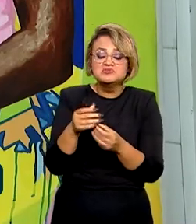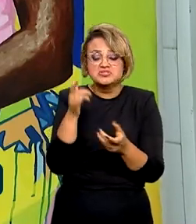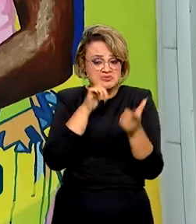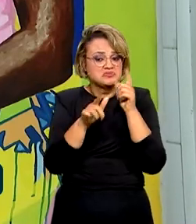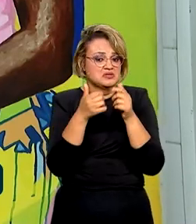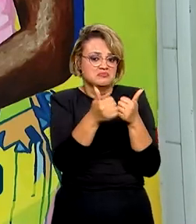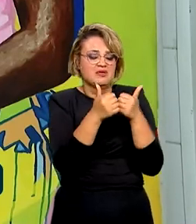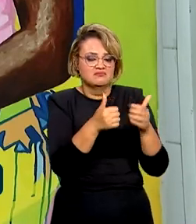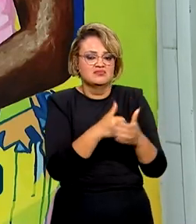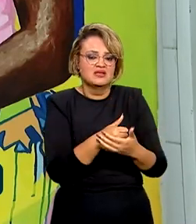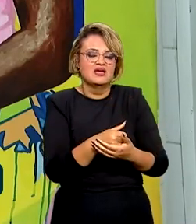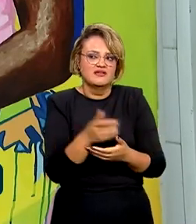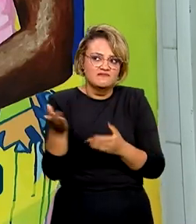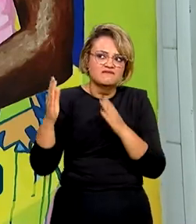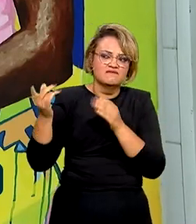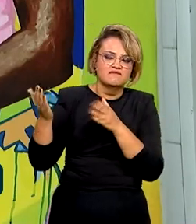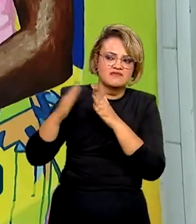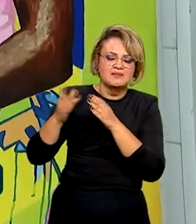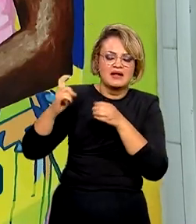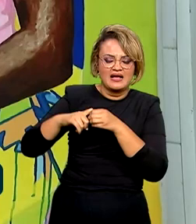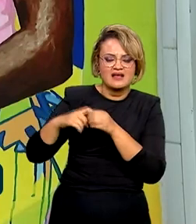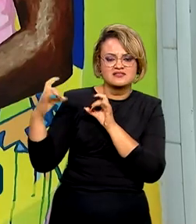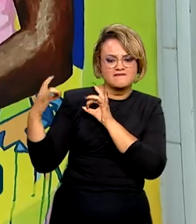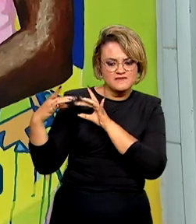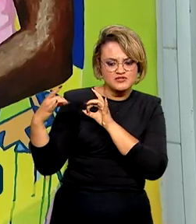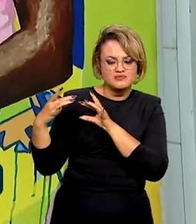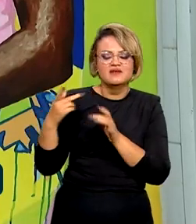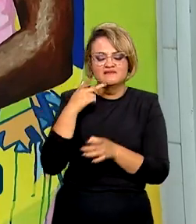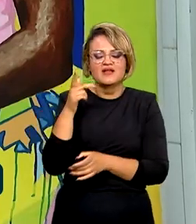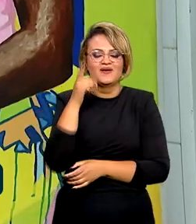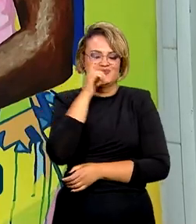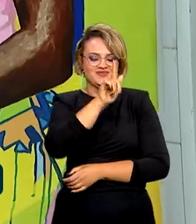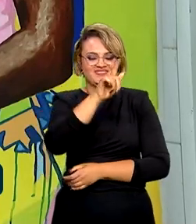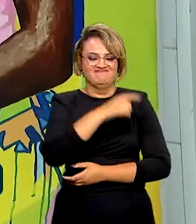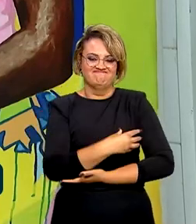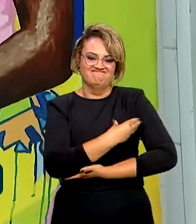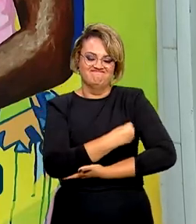sucesso. As mães vão para casa e depois elas nos dão um feedback, porque ficamos com contato, elas